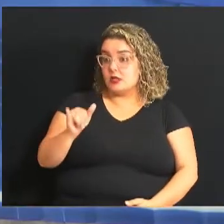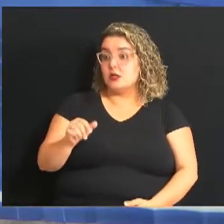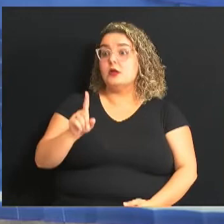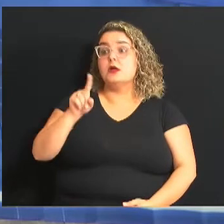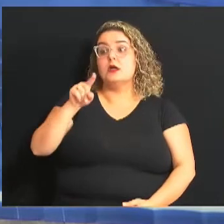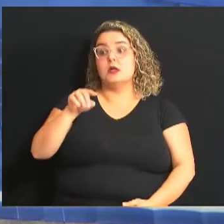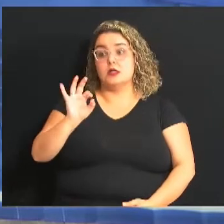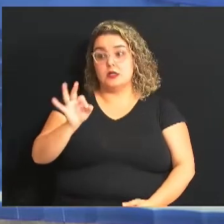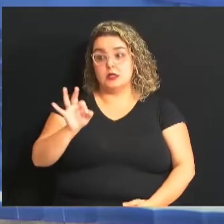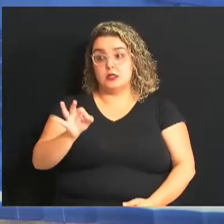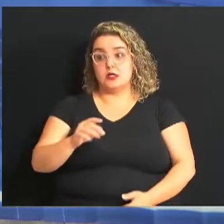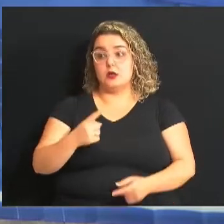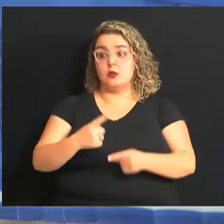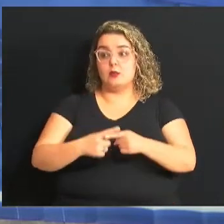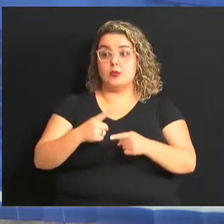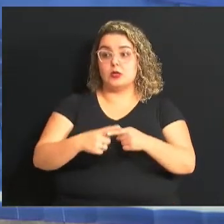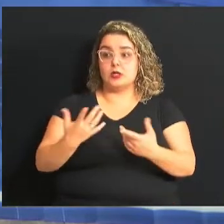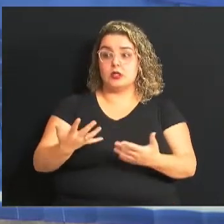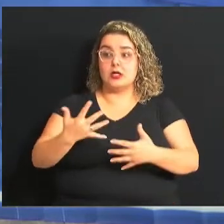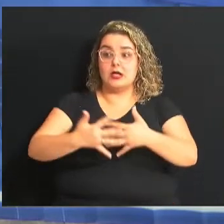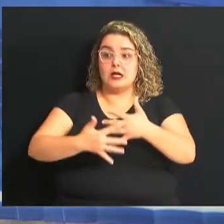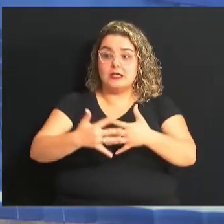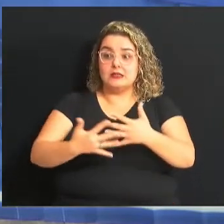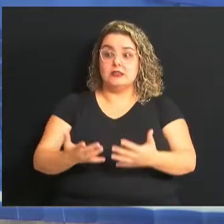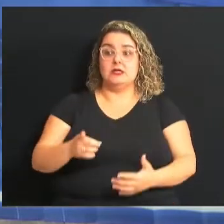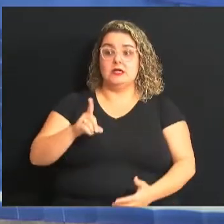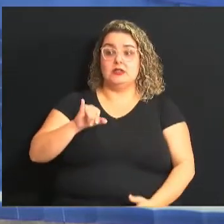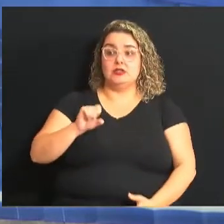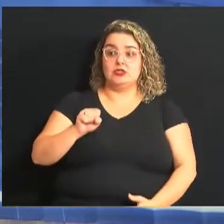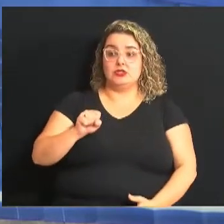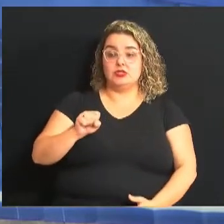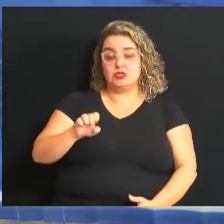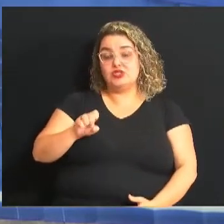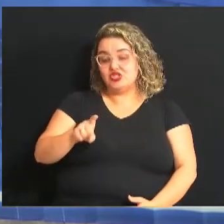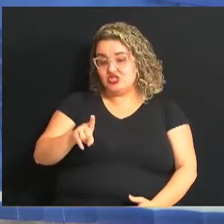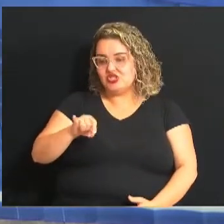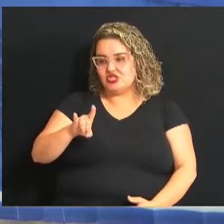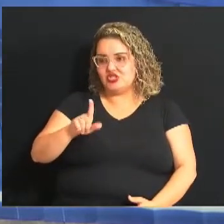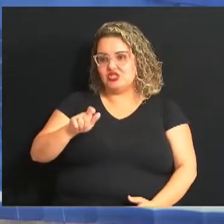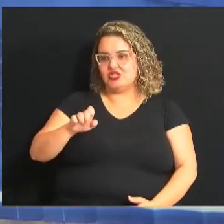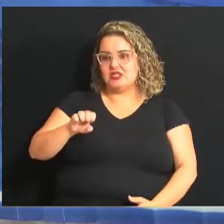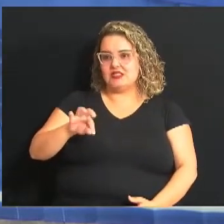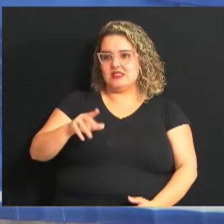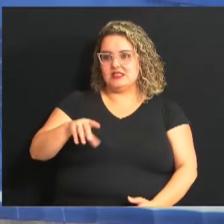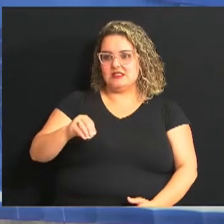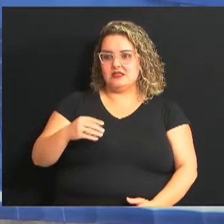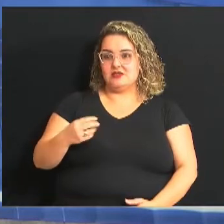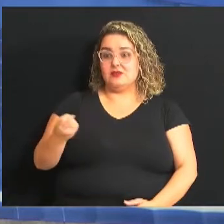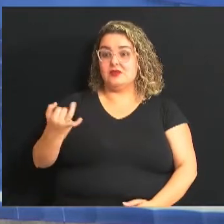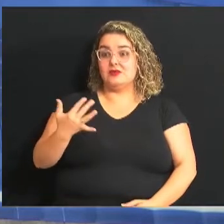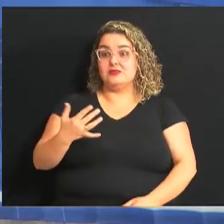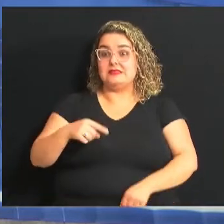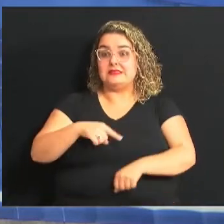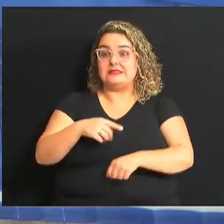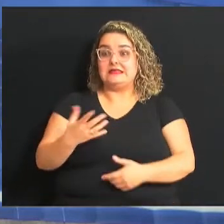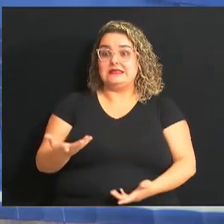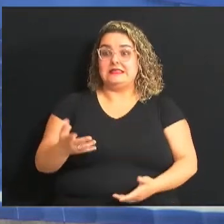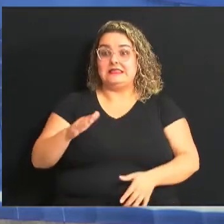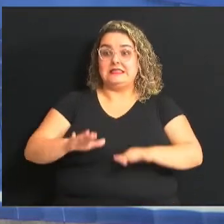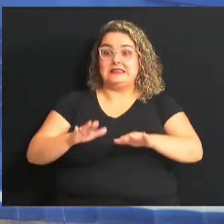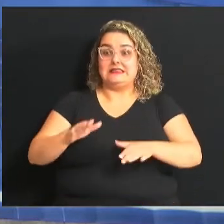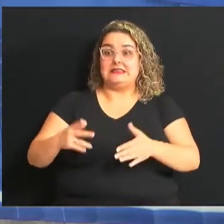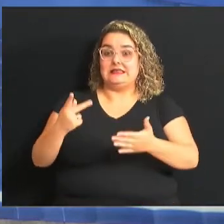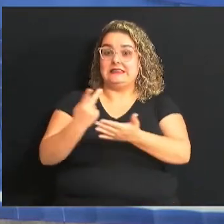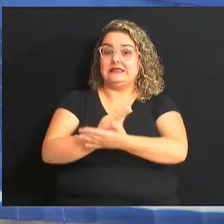Isso, porque ele acaba atrapalhando um pouco a digestão. Quanto tempo depois? Porque às vezes a gente come, né? Às vezes errou um pouquinho ali no sal e